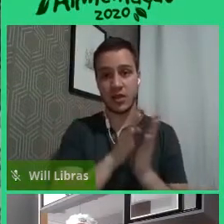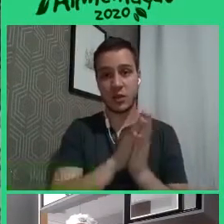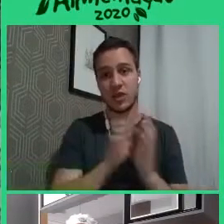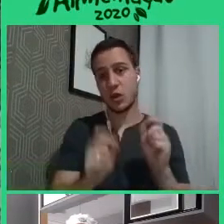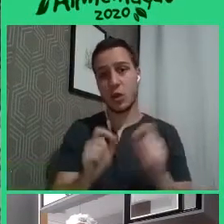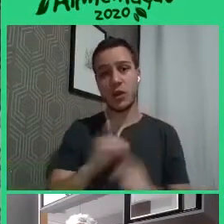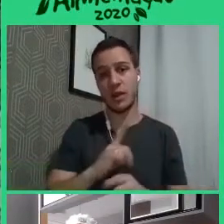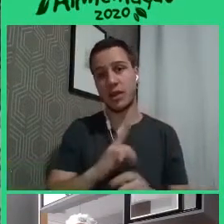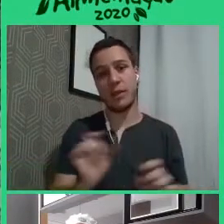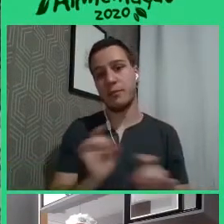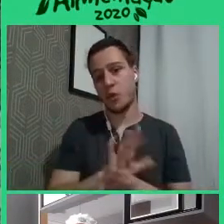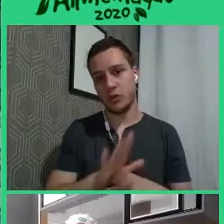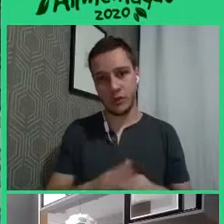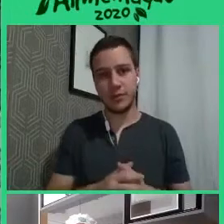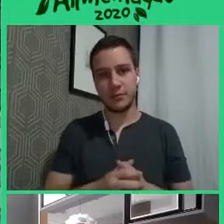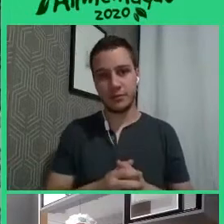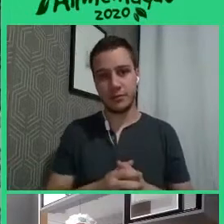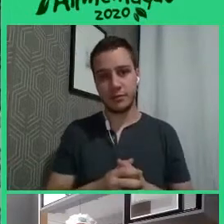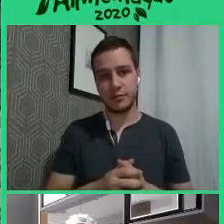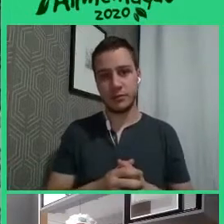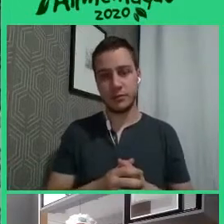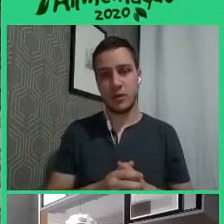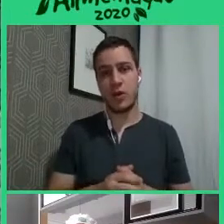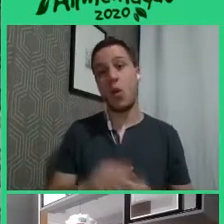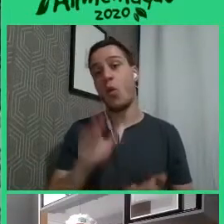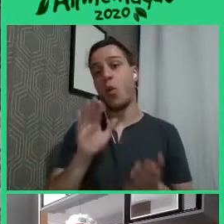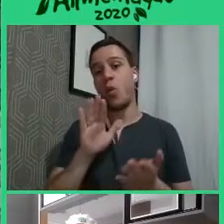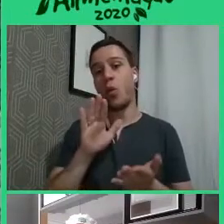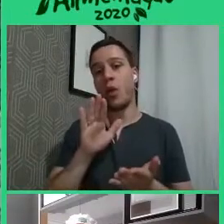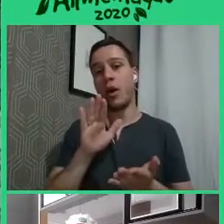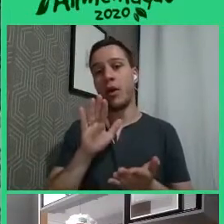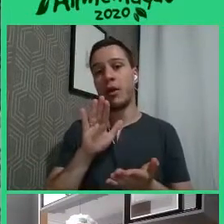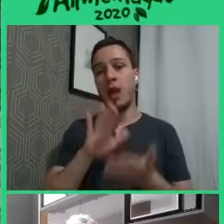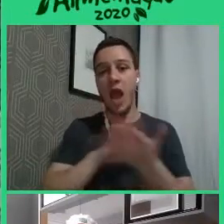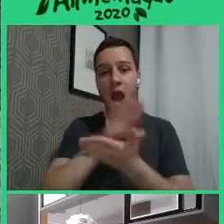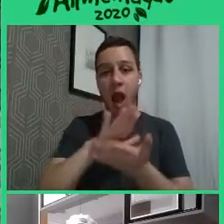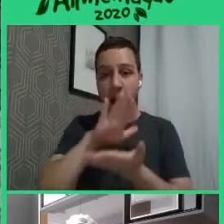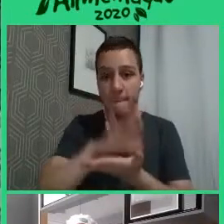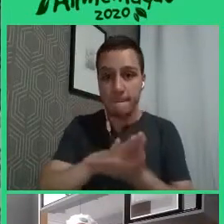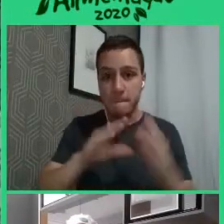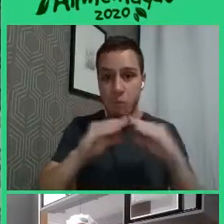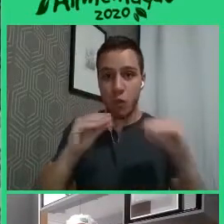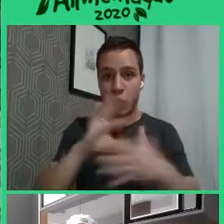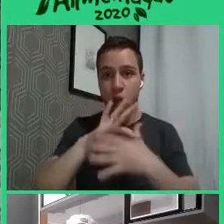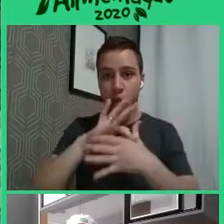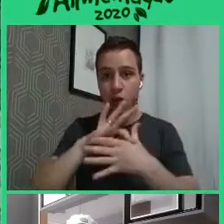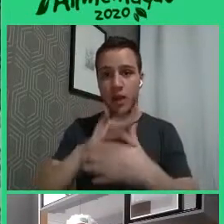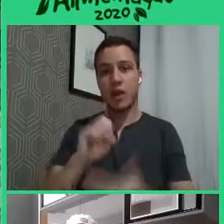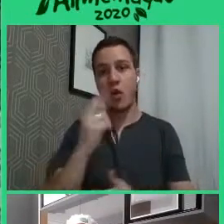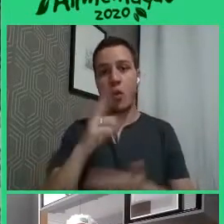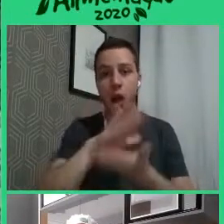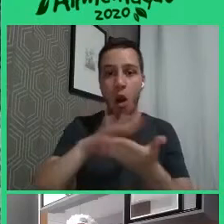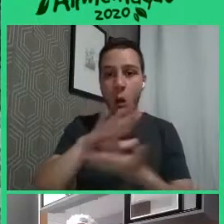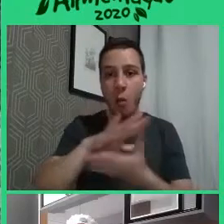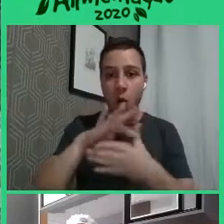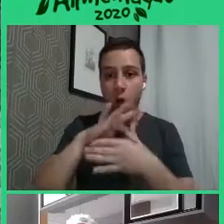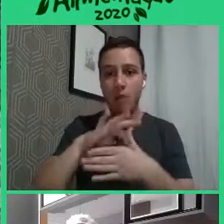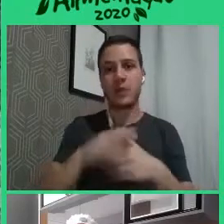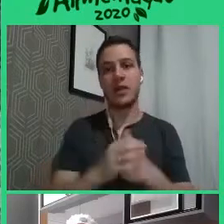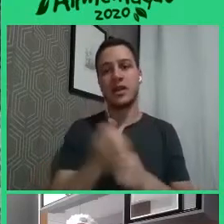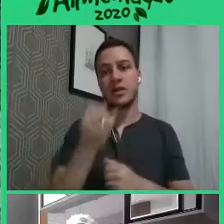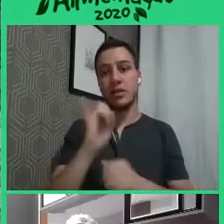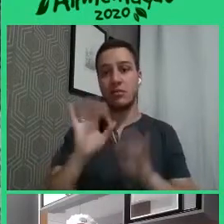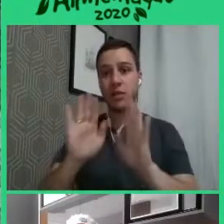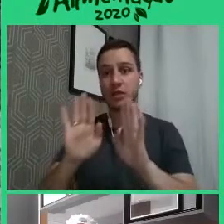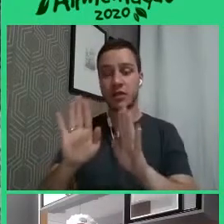tenho pronto, né? O hambúrguer ou a almôndega, né, que a Ju fez, se a gente deixar congelado, é